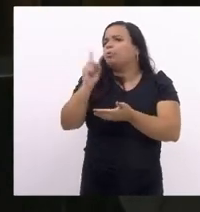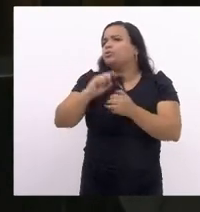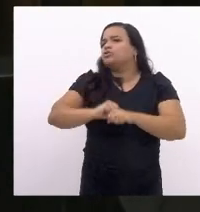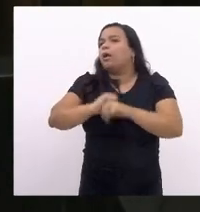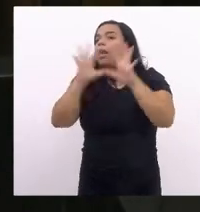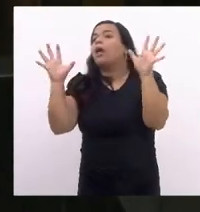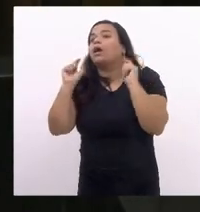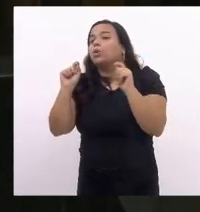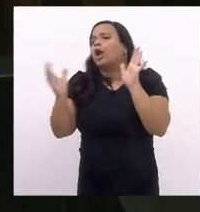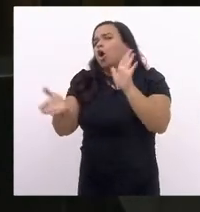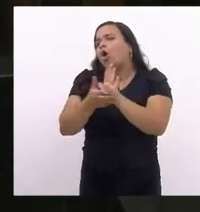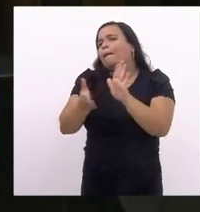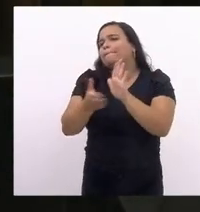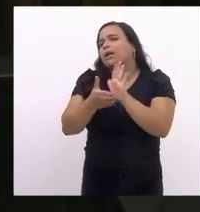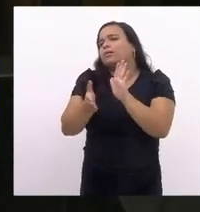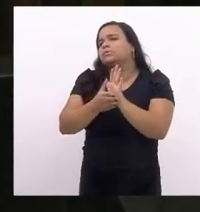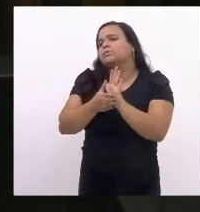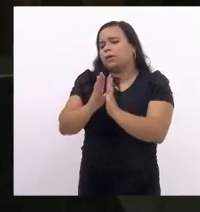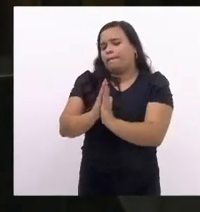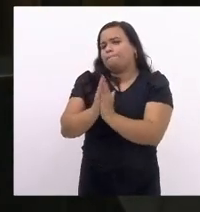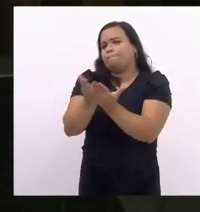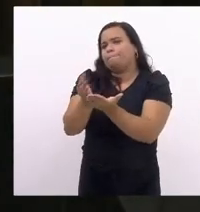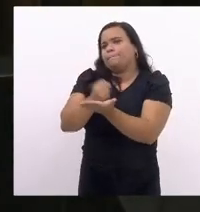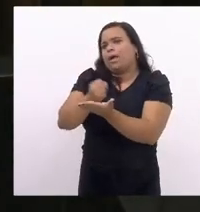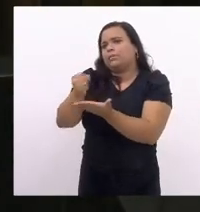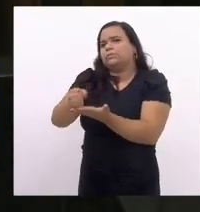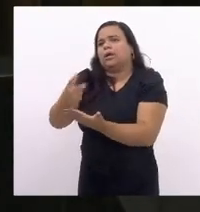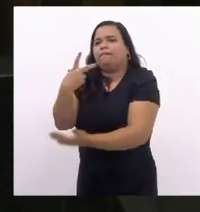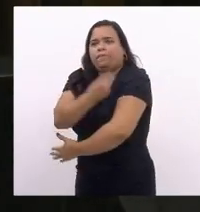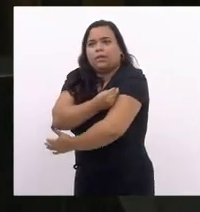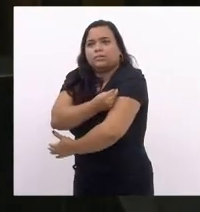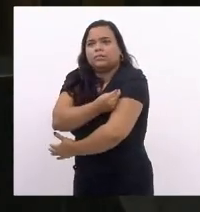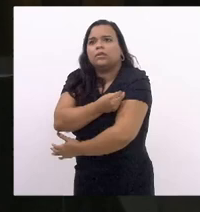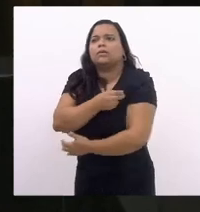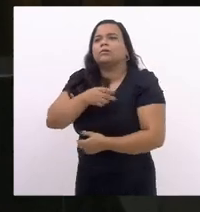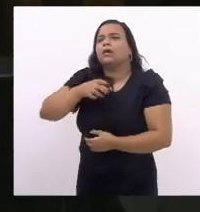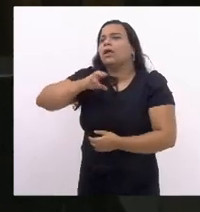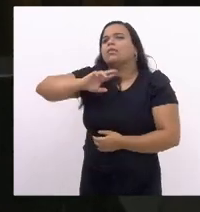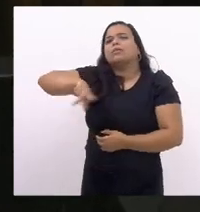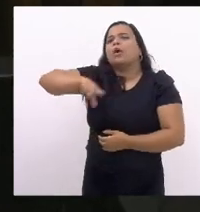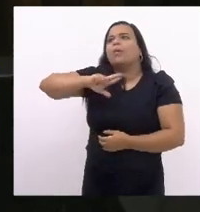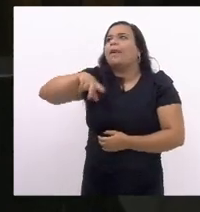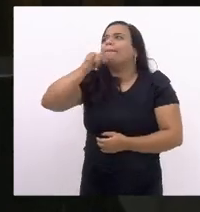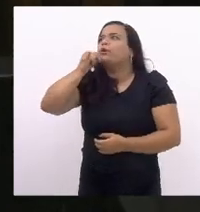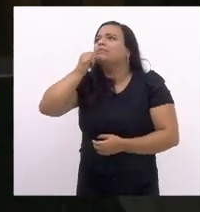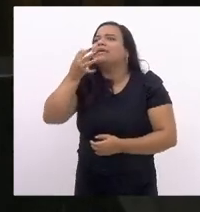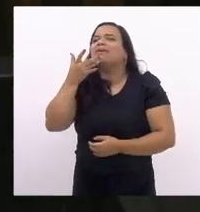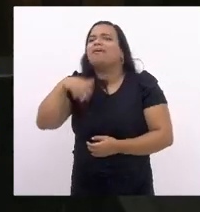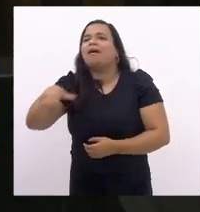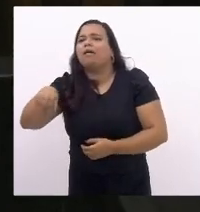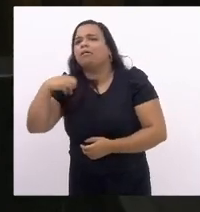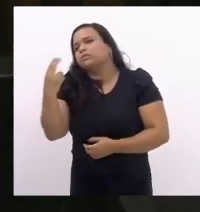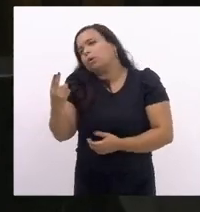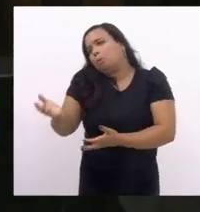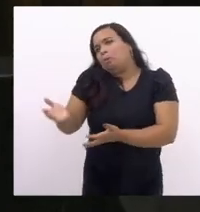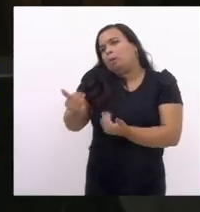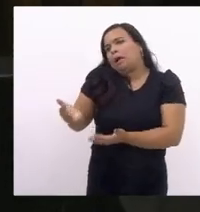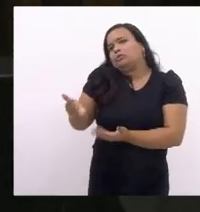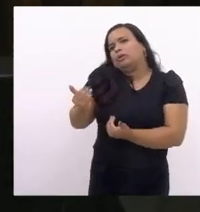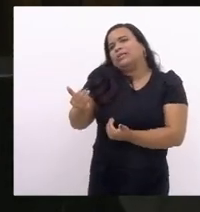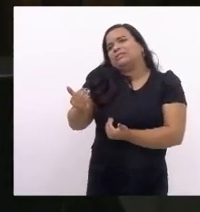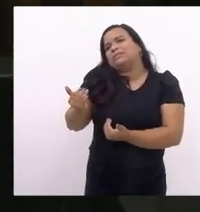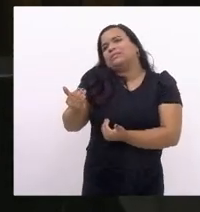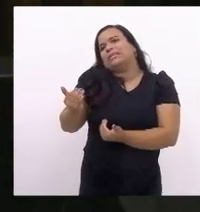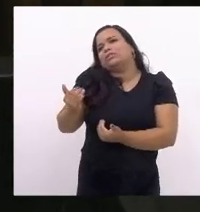que a cobrança do passaporte vacinal nas escolas não significava que a criança e adolescente ia